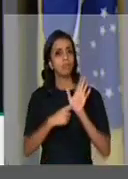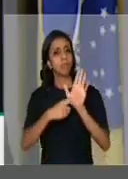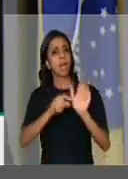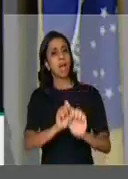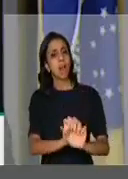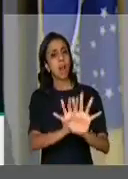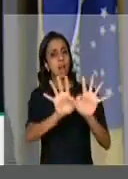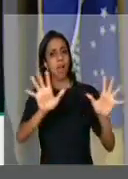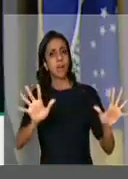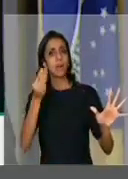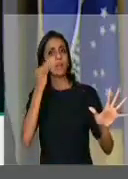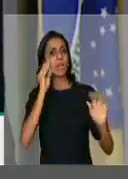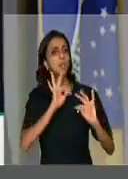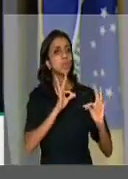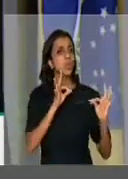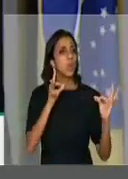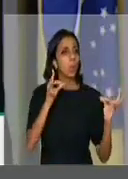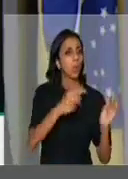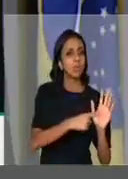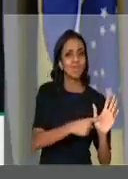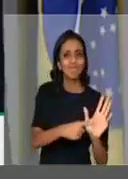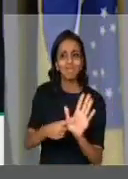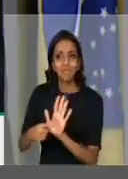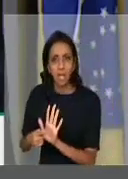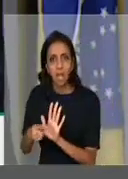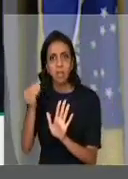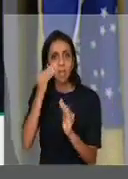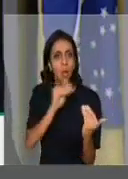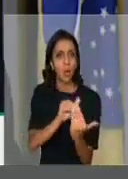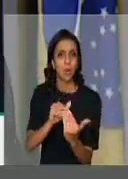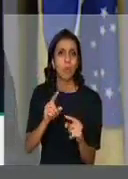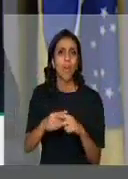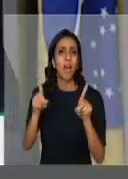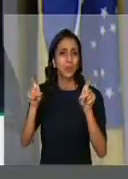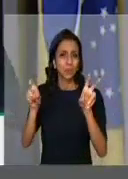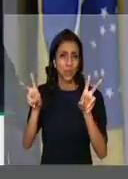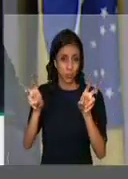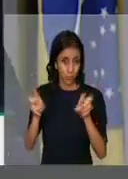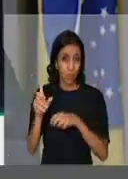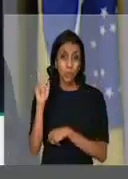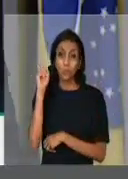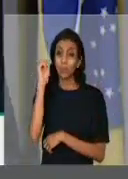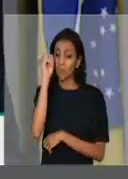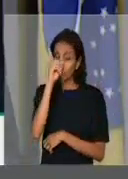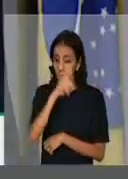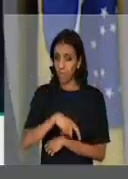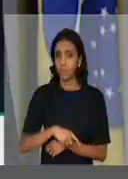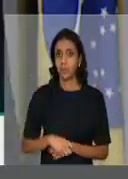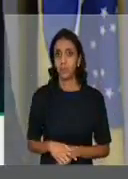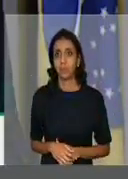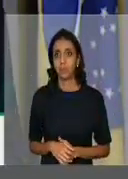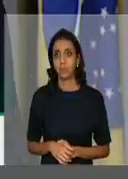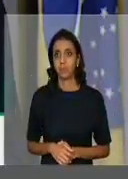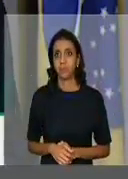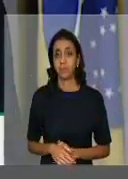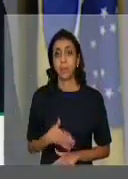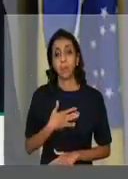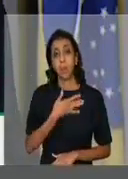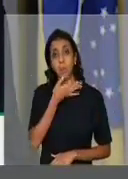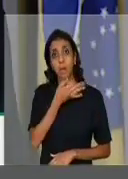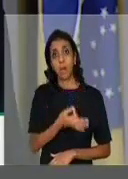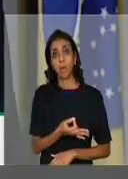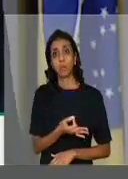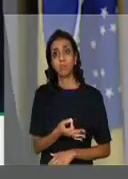a busca do consenso desse tema tão complexo e, para alguns como eu, tão